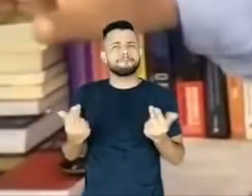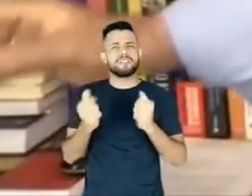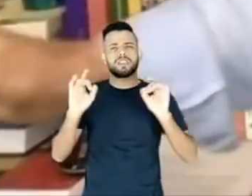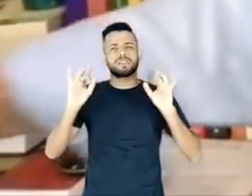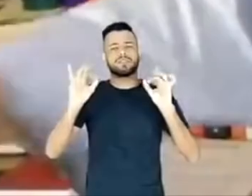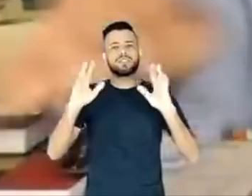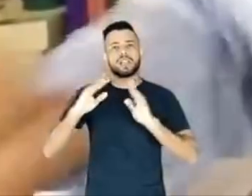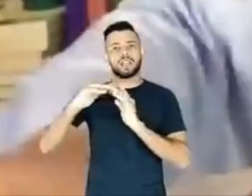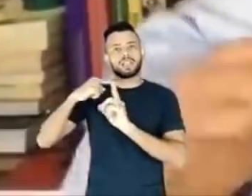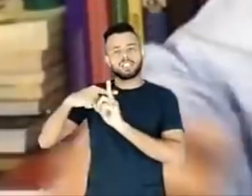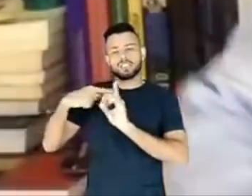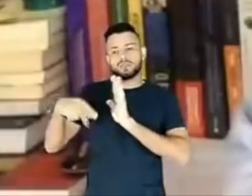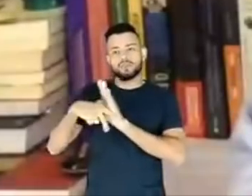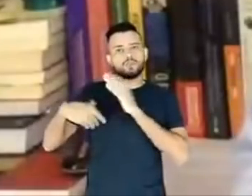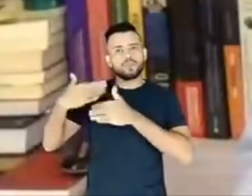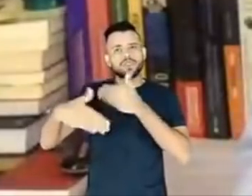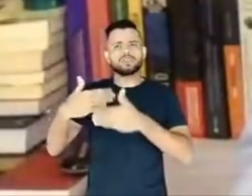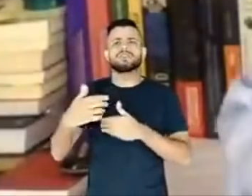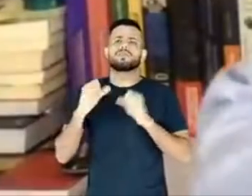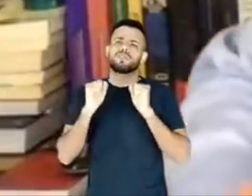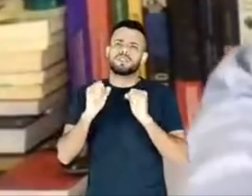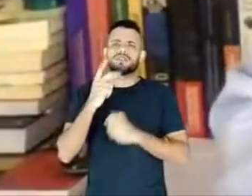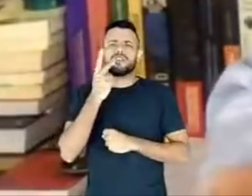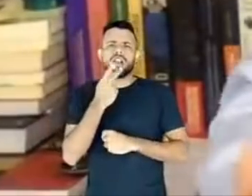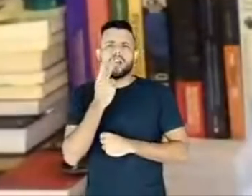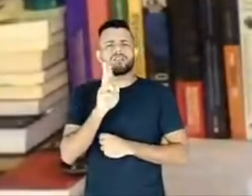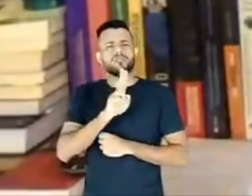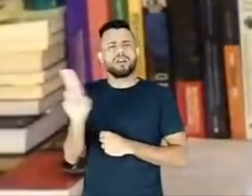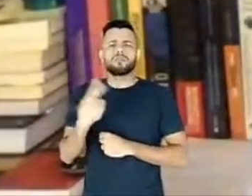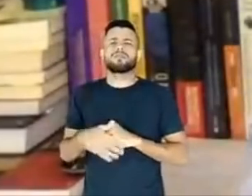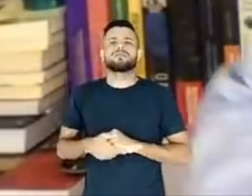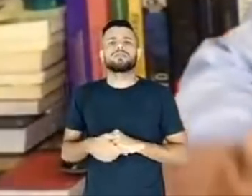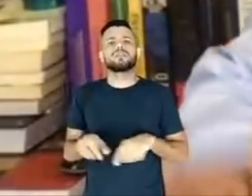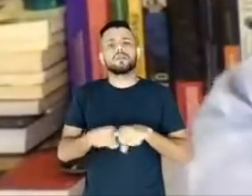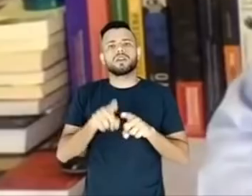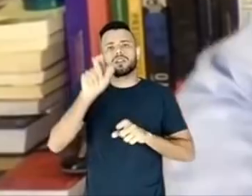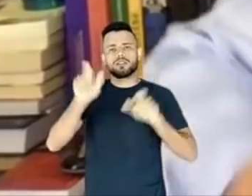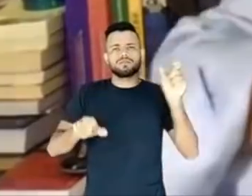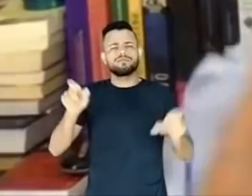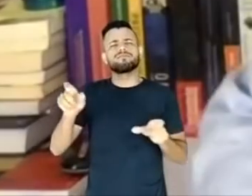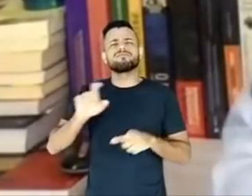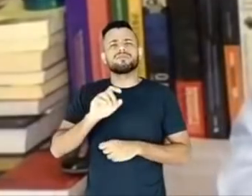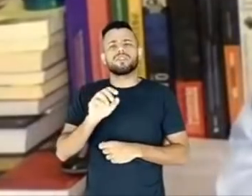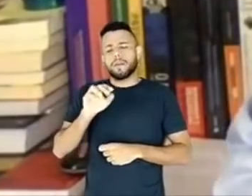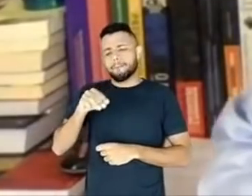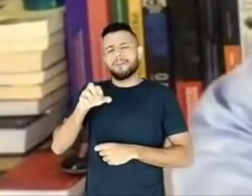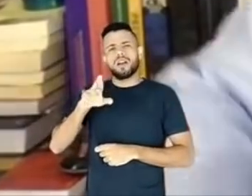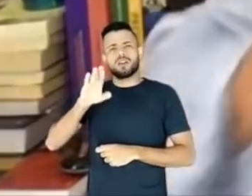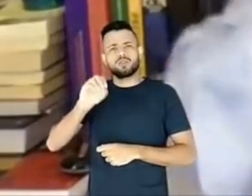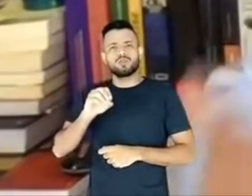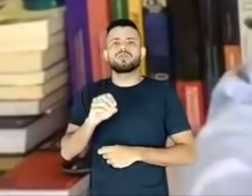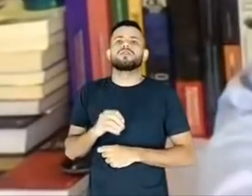Progressista, que eu poderia citar o Boff, o Frei Beto, as figuras como Antônio Cândido, como Mário Pedrosa, como